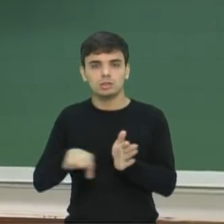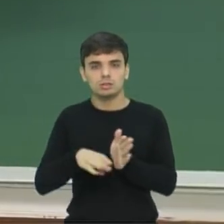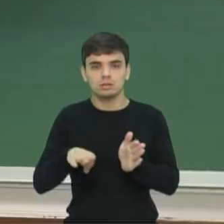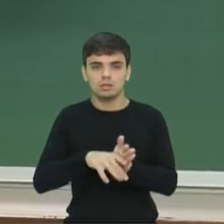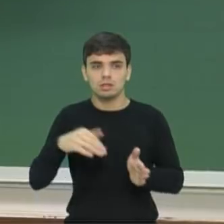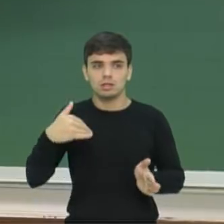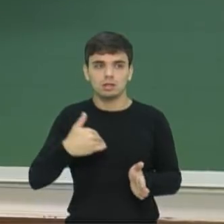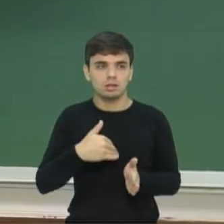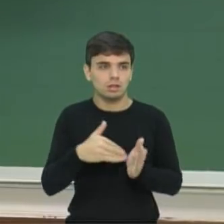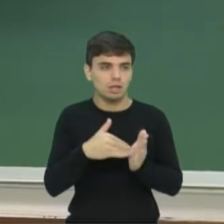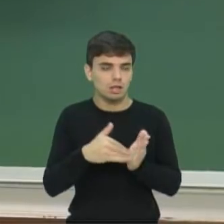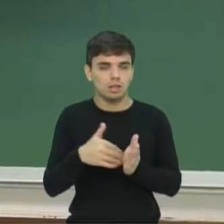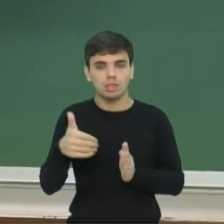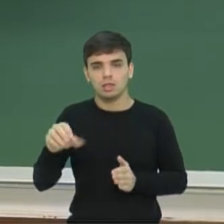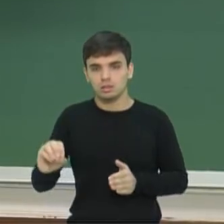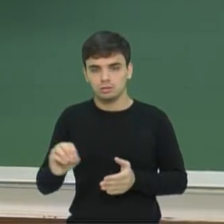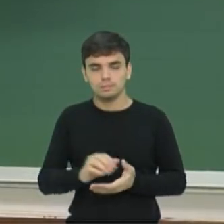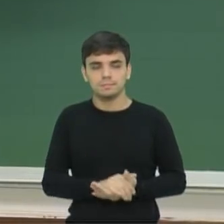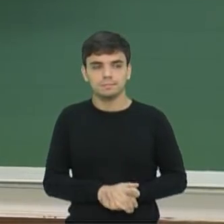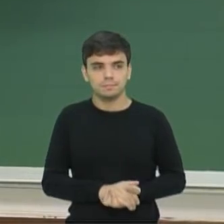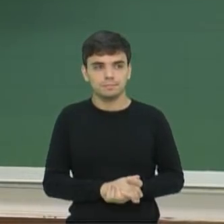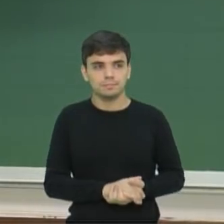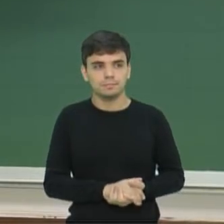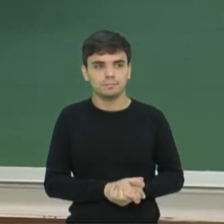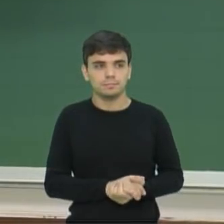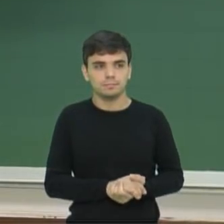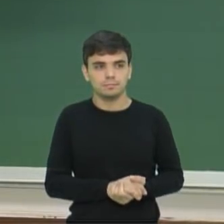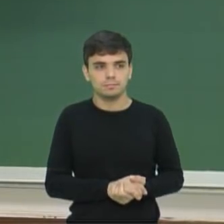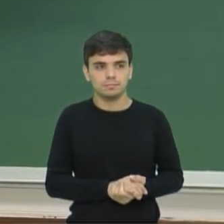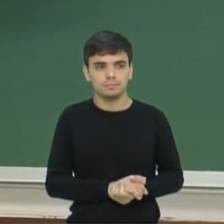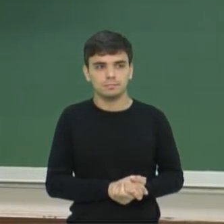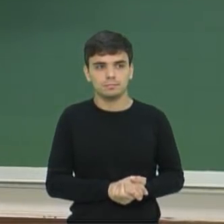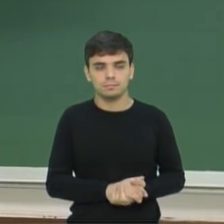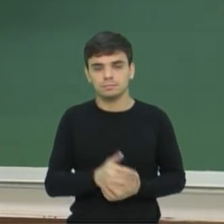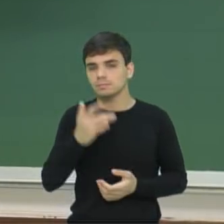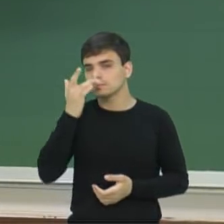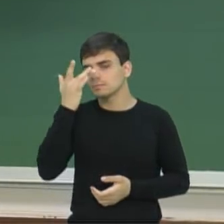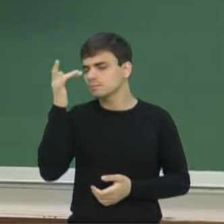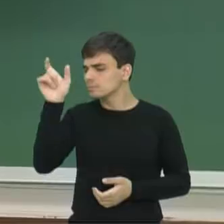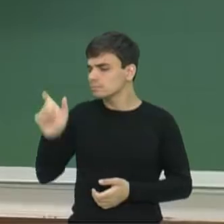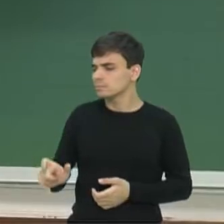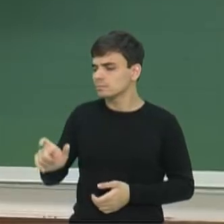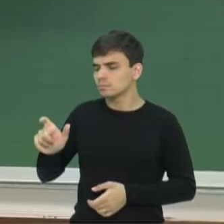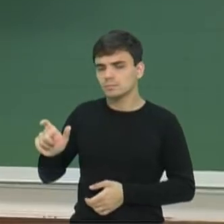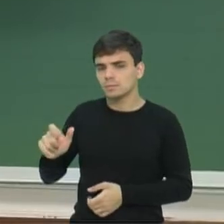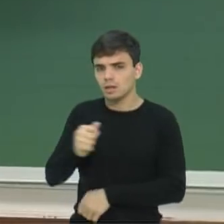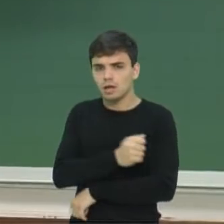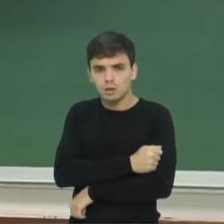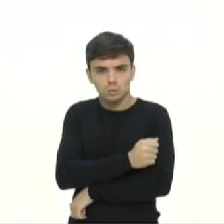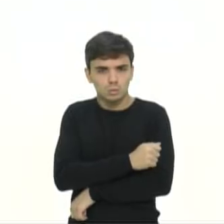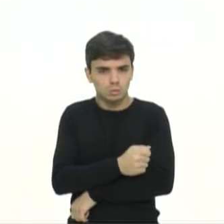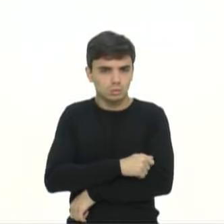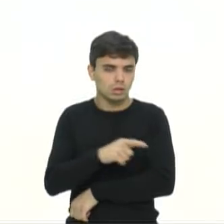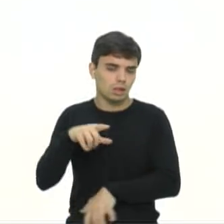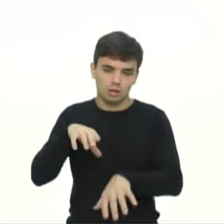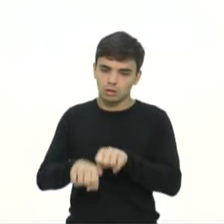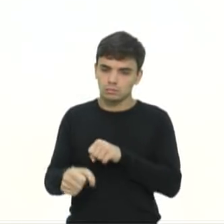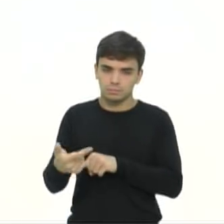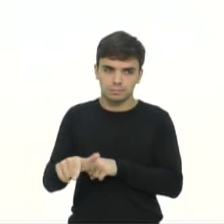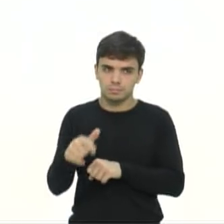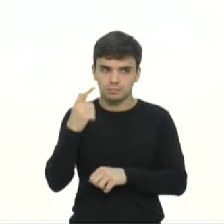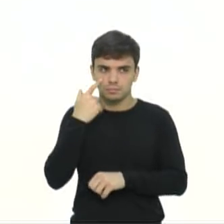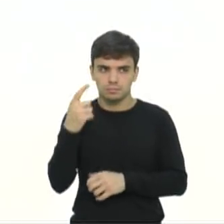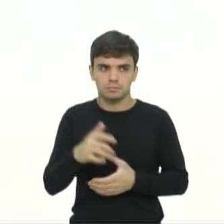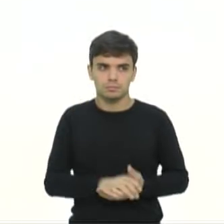esse 10º Dan. O Kohai, então, é o aluno menos graduado que você, né, dentro do judô. O Senpai é o